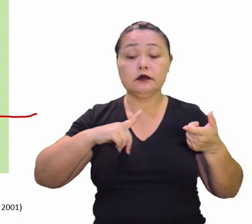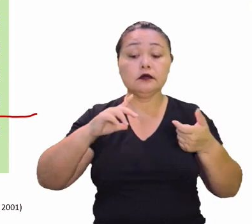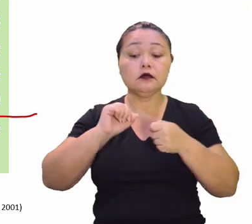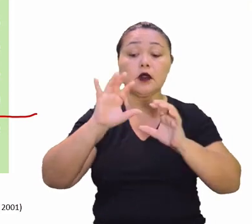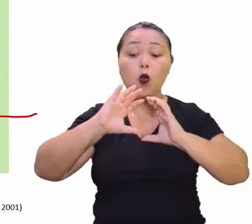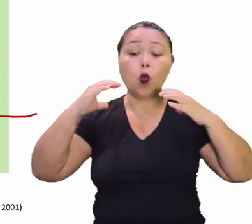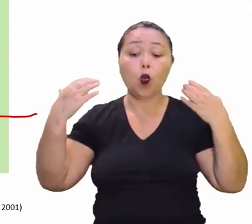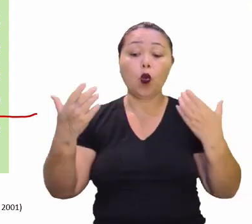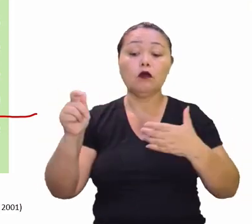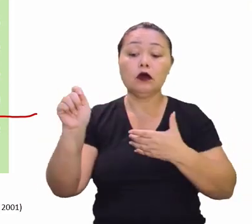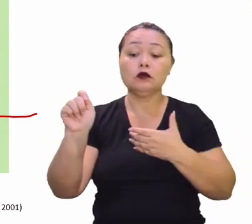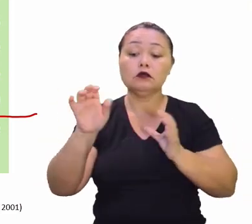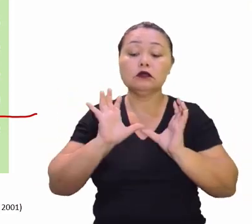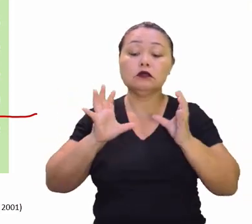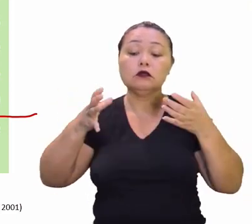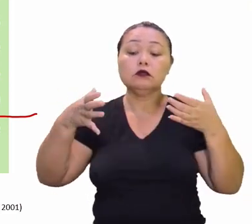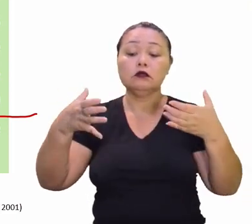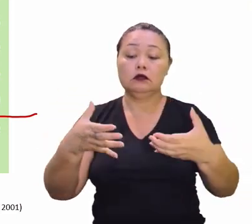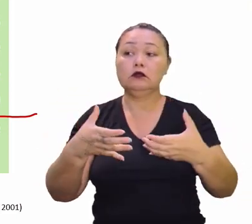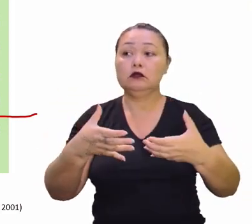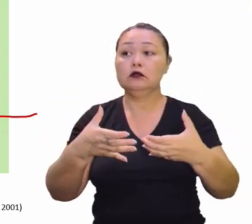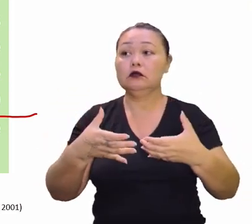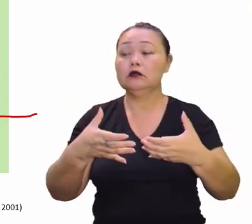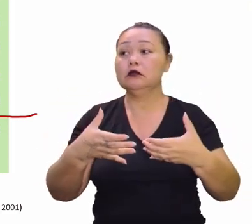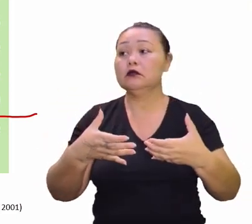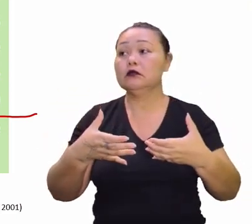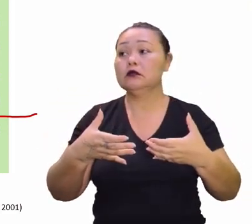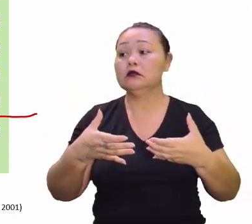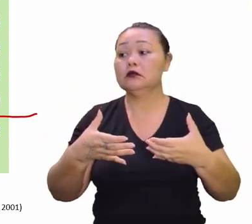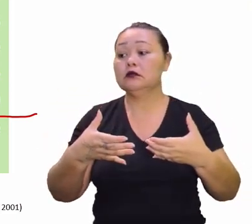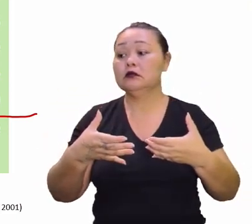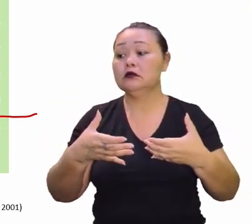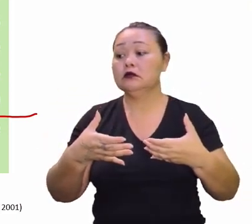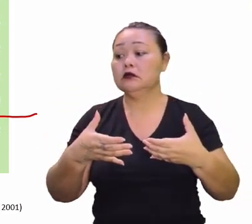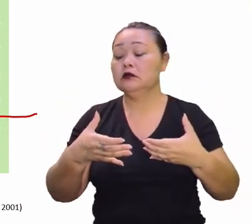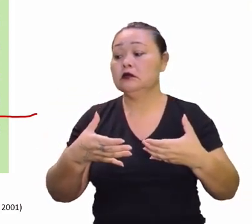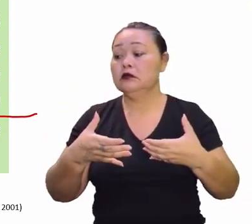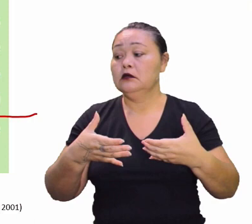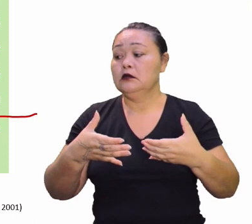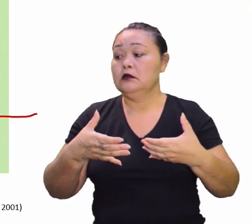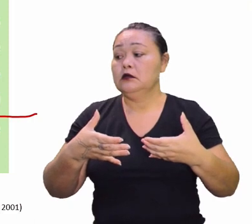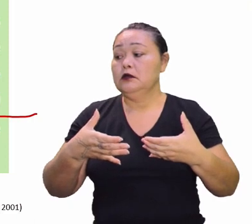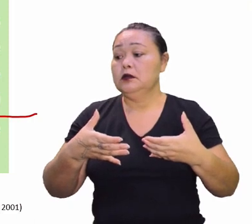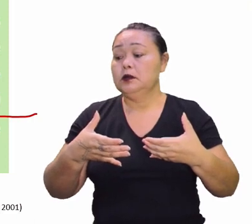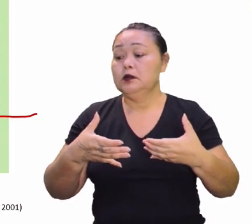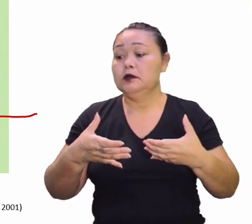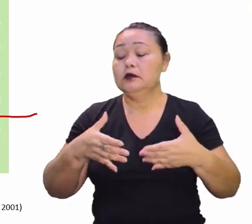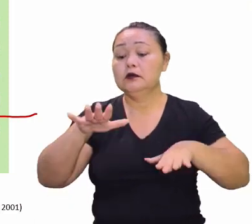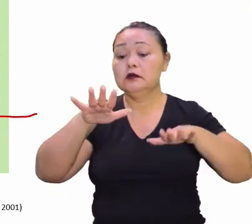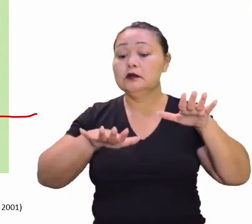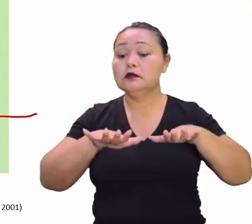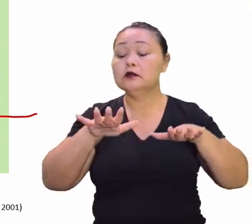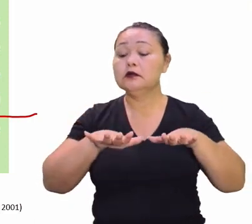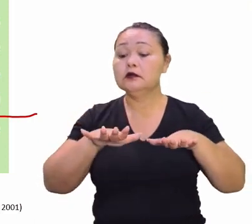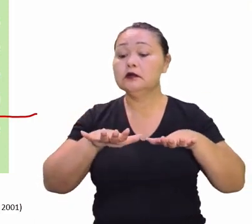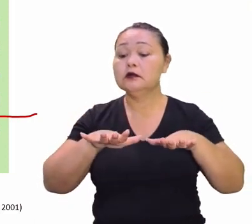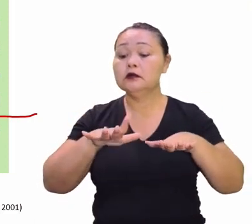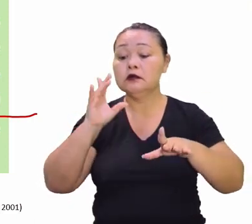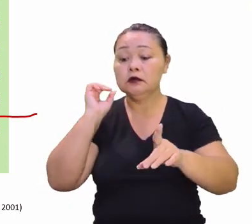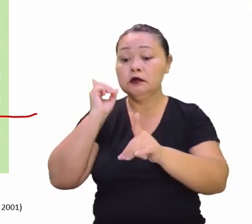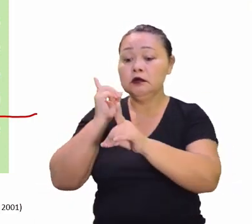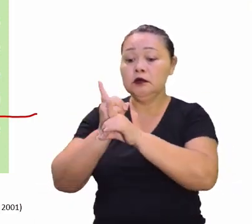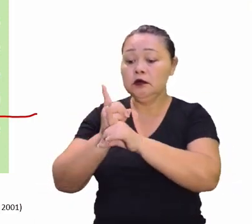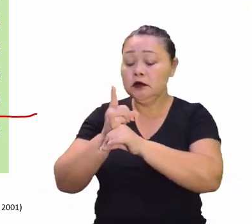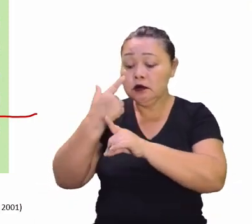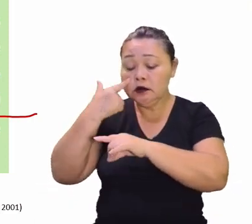espécie de comunidade, uma sociedade, em que quando algum descobre